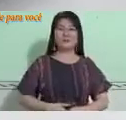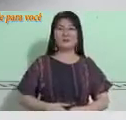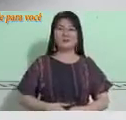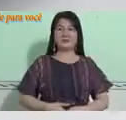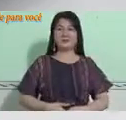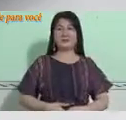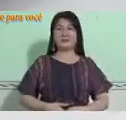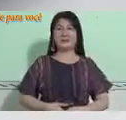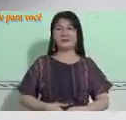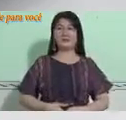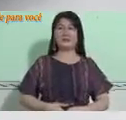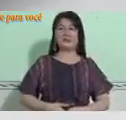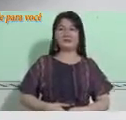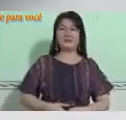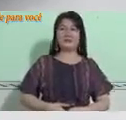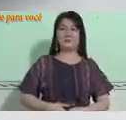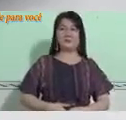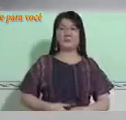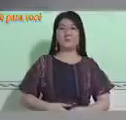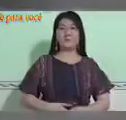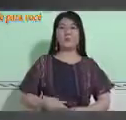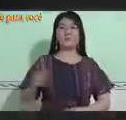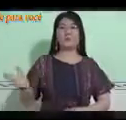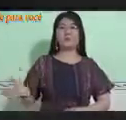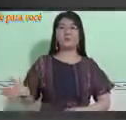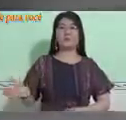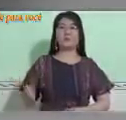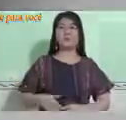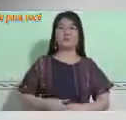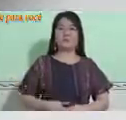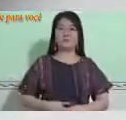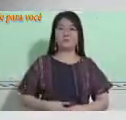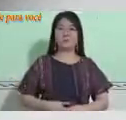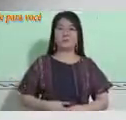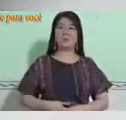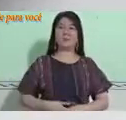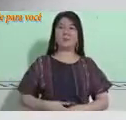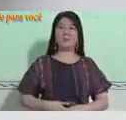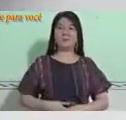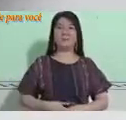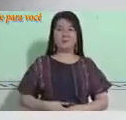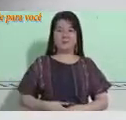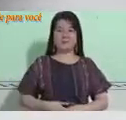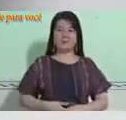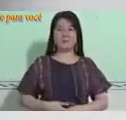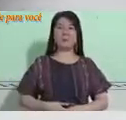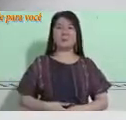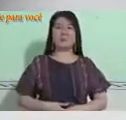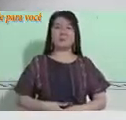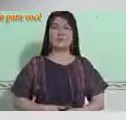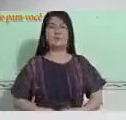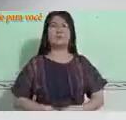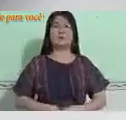No caso da ansiedade ser crônica, é recomendado acompanhamento psicoterapêutico para tentar mudar as ideias